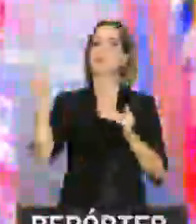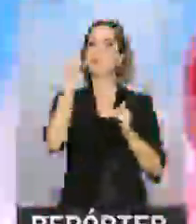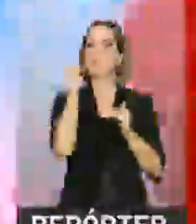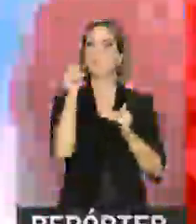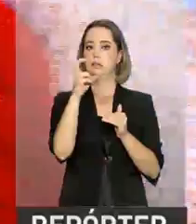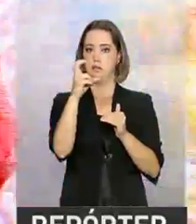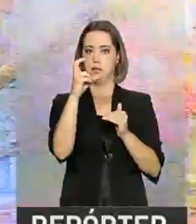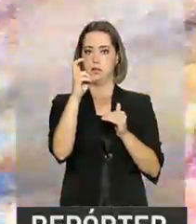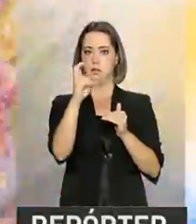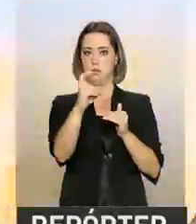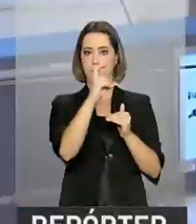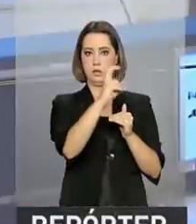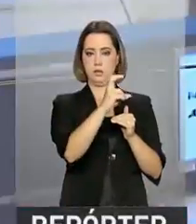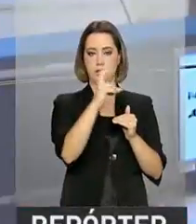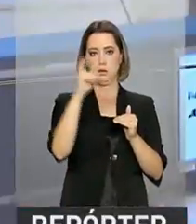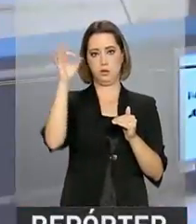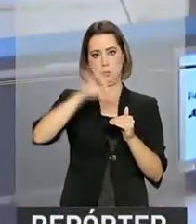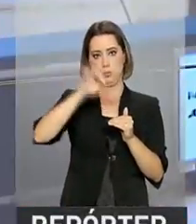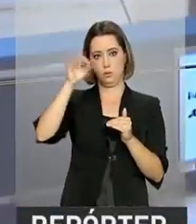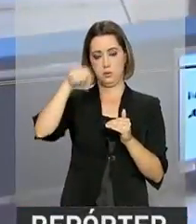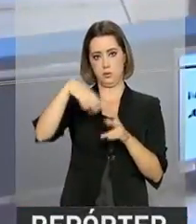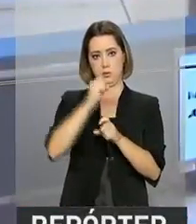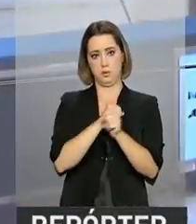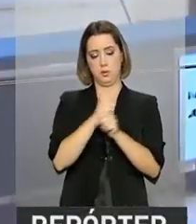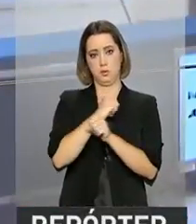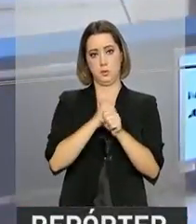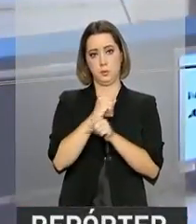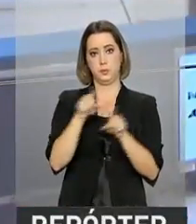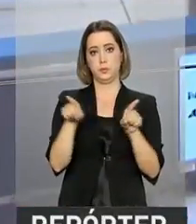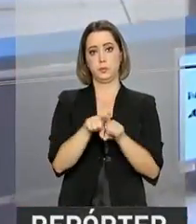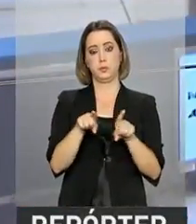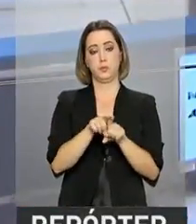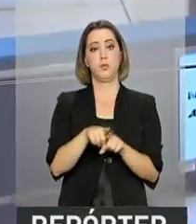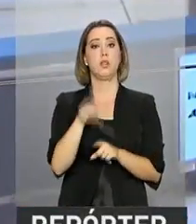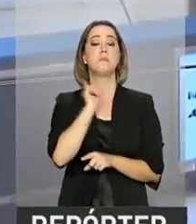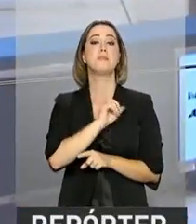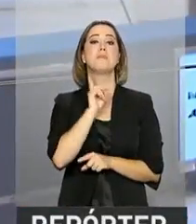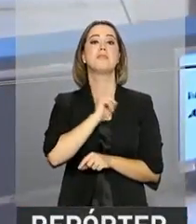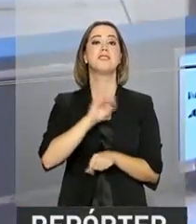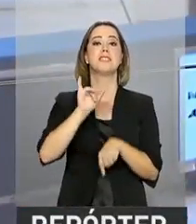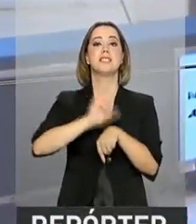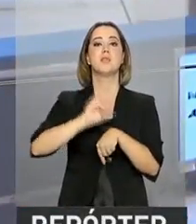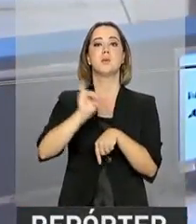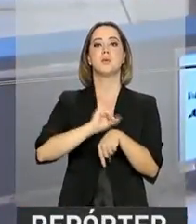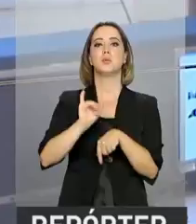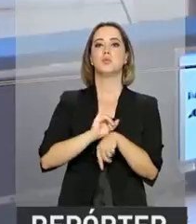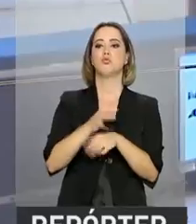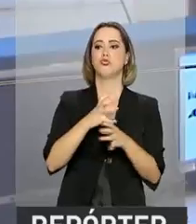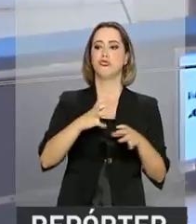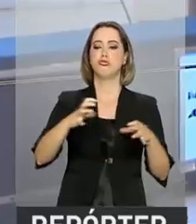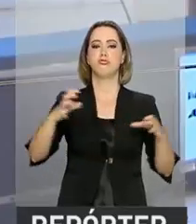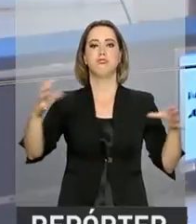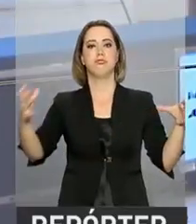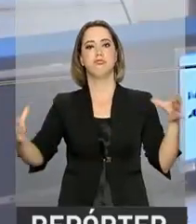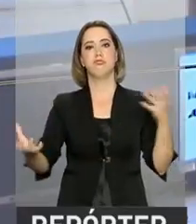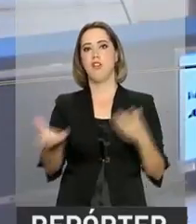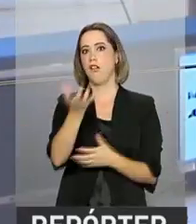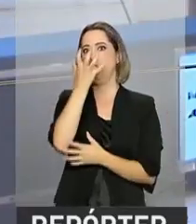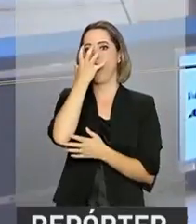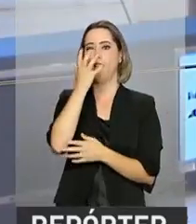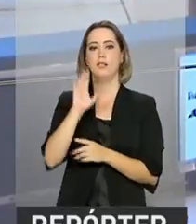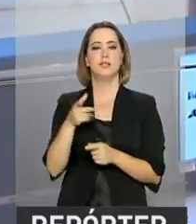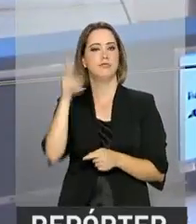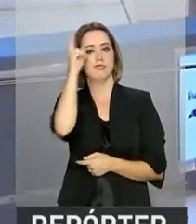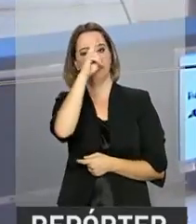55% este ano já a prefeitura de Belo Horizonte comemora o maior carnaval da história no Rio de Janeiro o